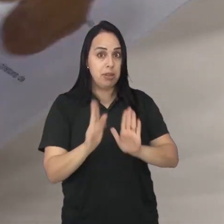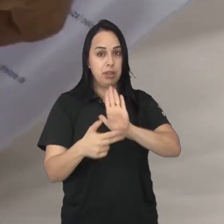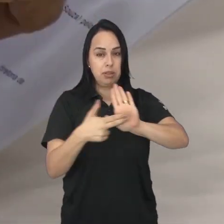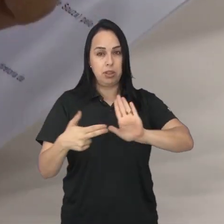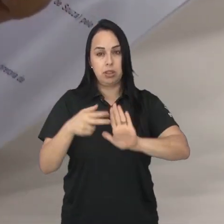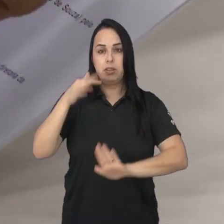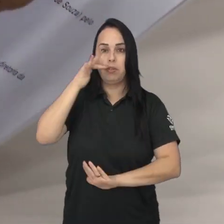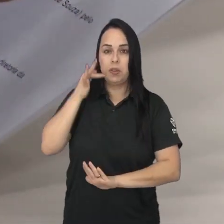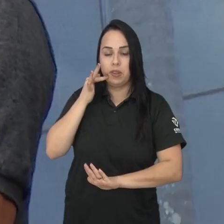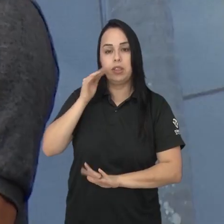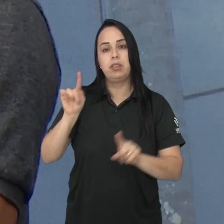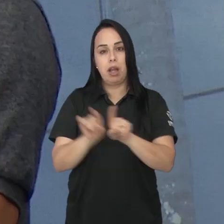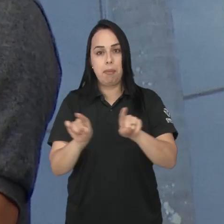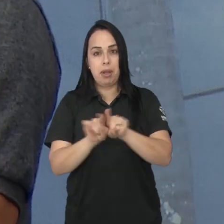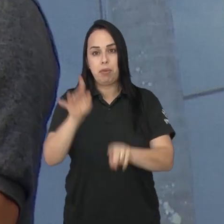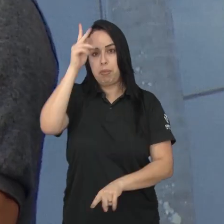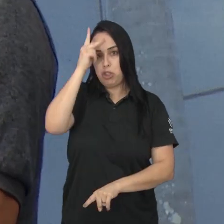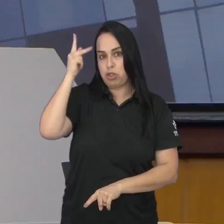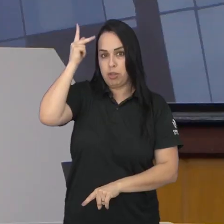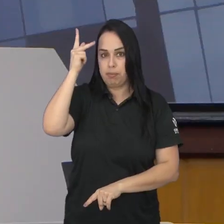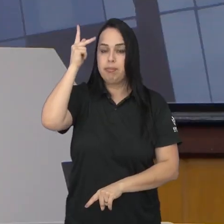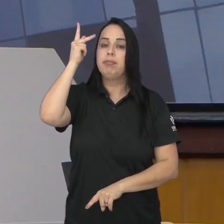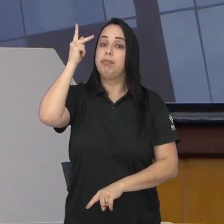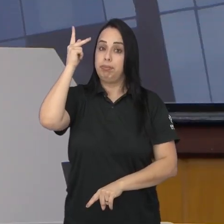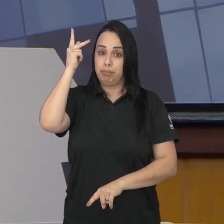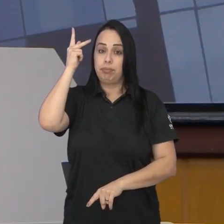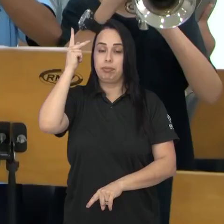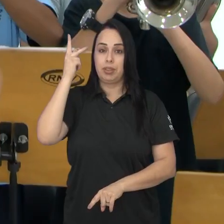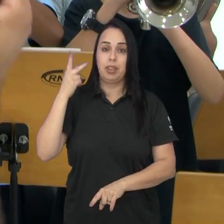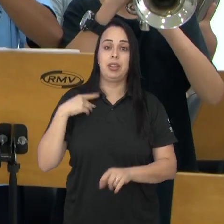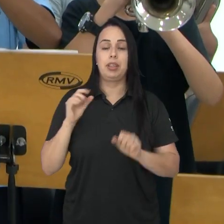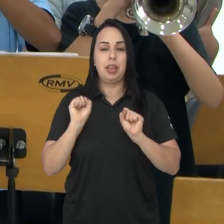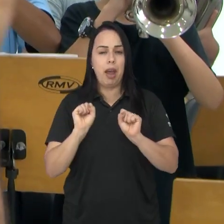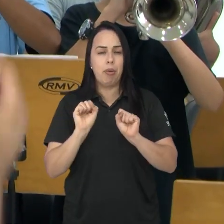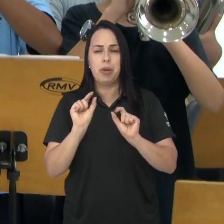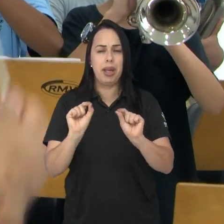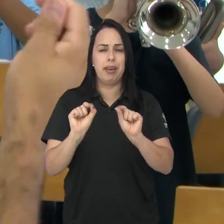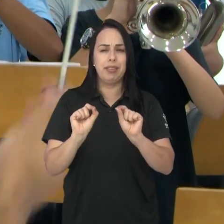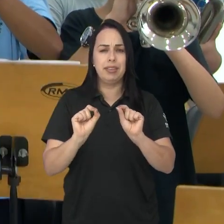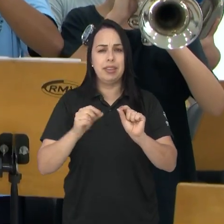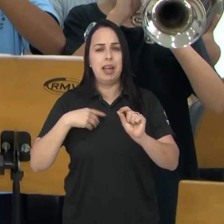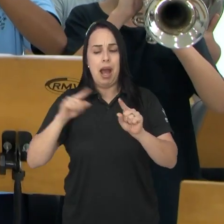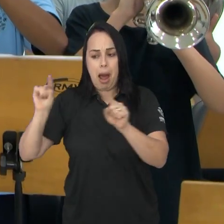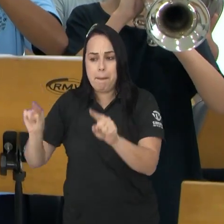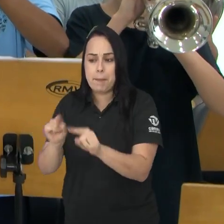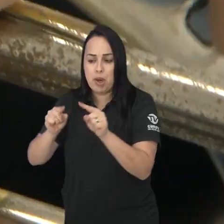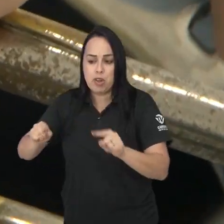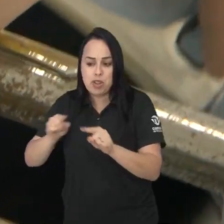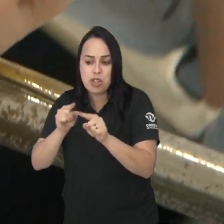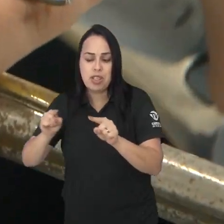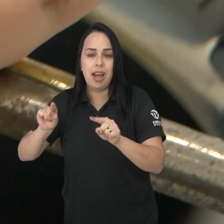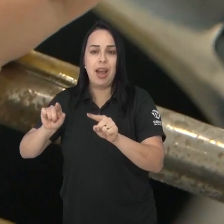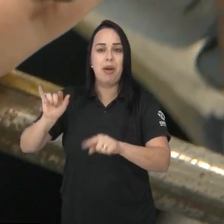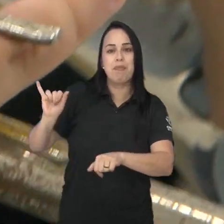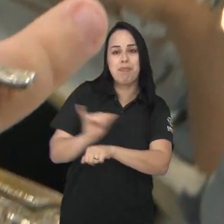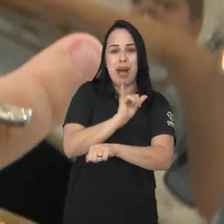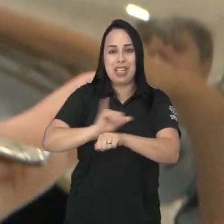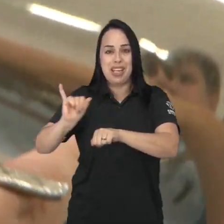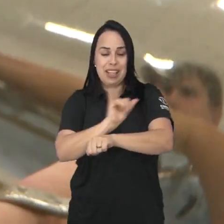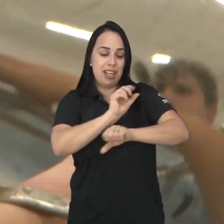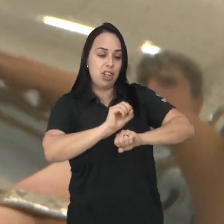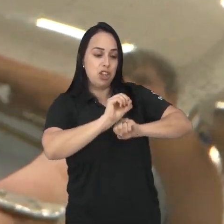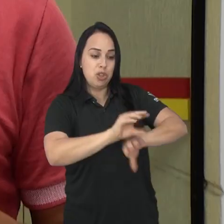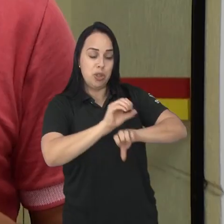de autoria dos vereadores Fabião Zagueiro e Fernando Petit, pretende potencializar o uso da música como ferramenta